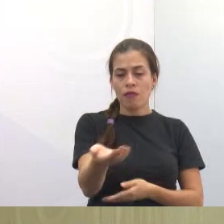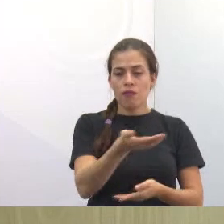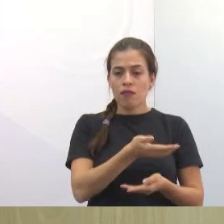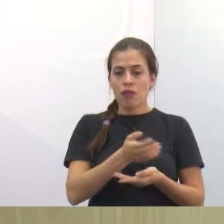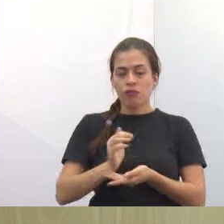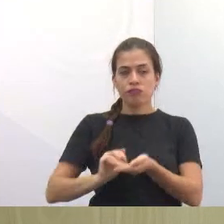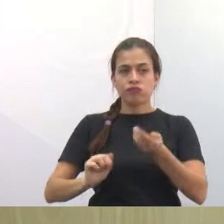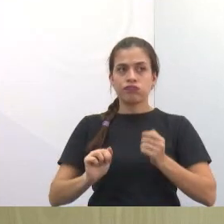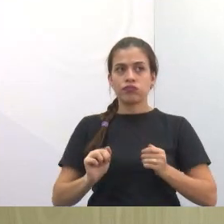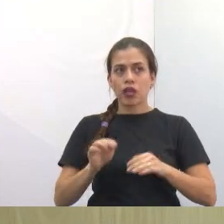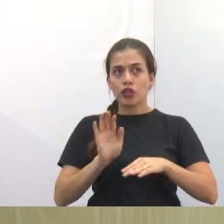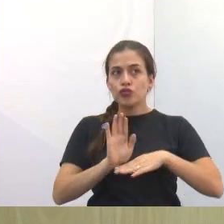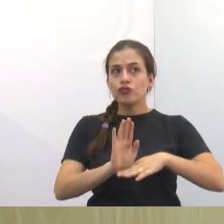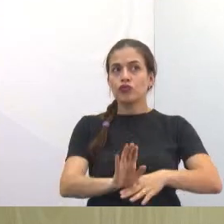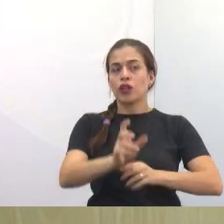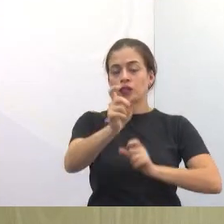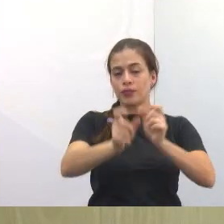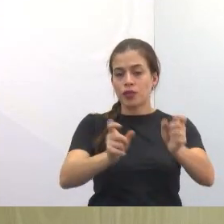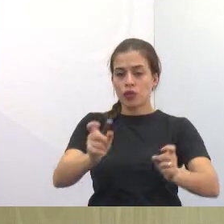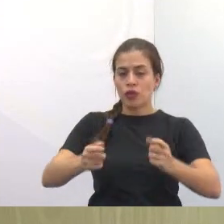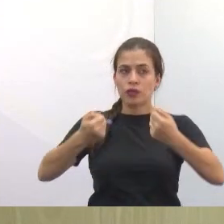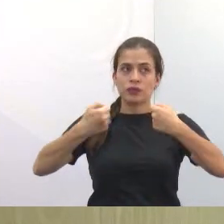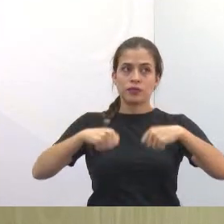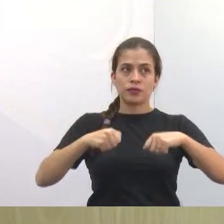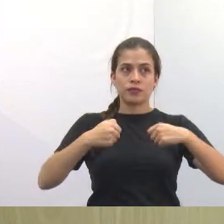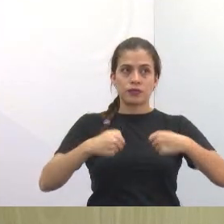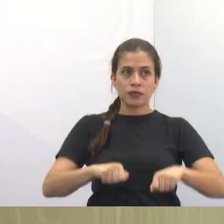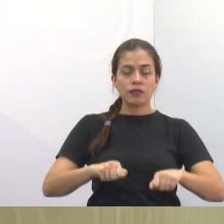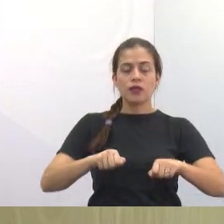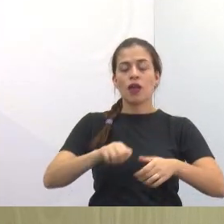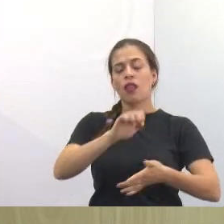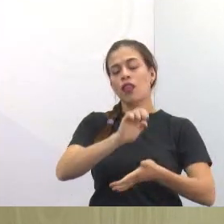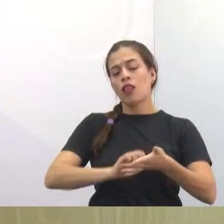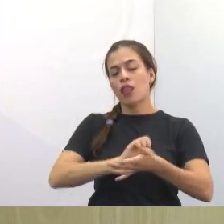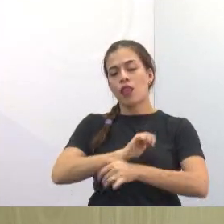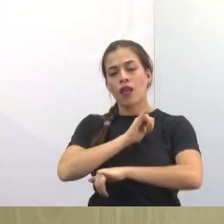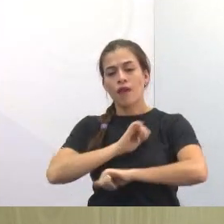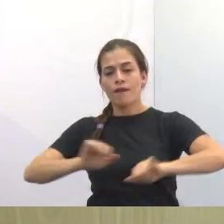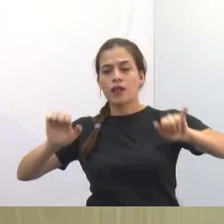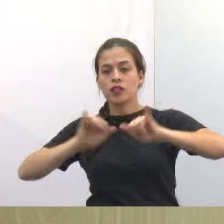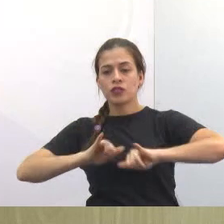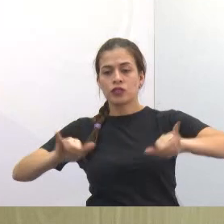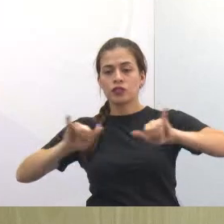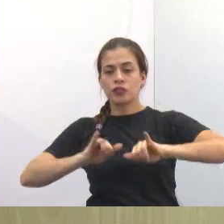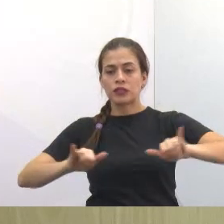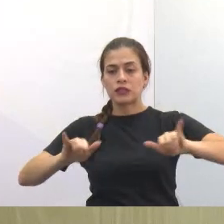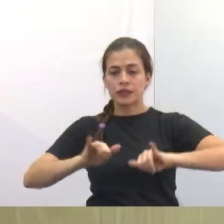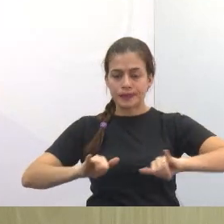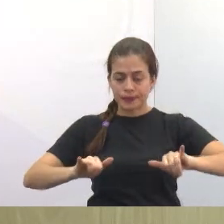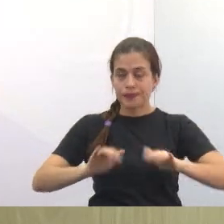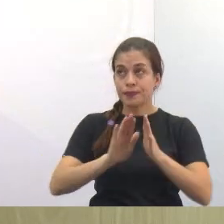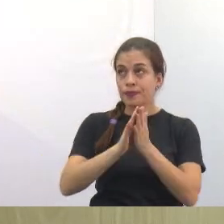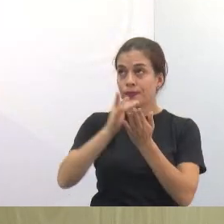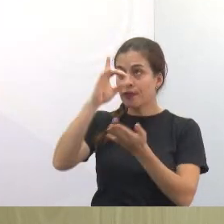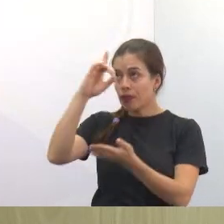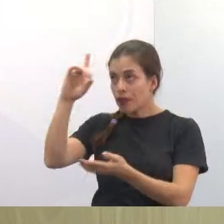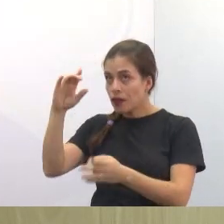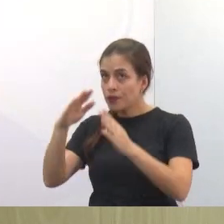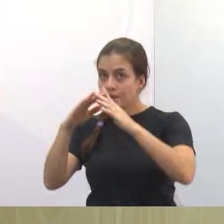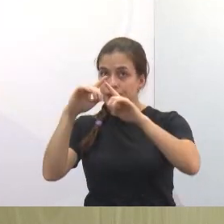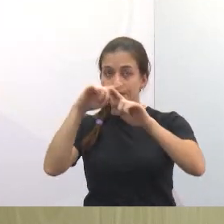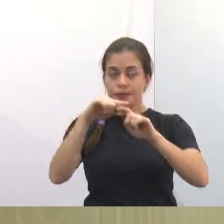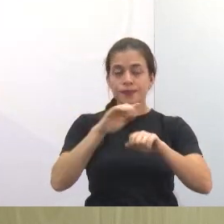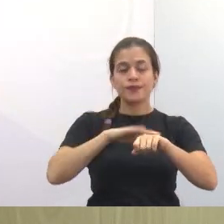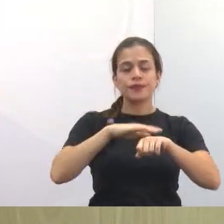ajudar os necessitados. Além de seu trabalho de evangelização, divulgando a palavra de Deus, a igreja realiza importantes projetos